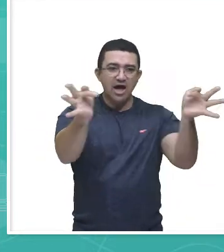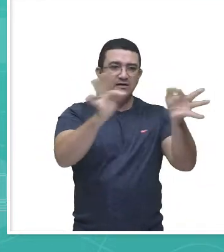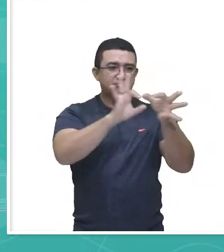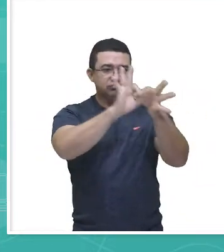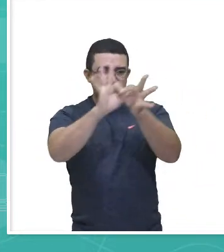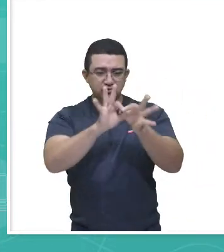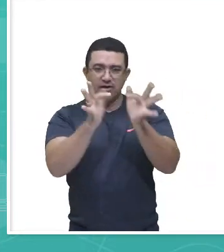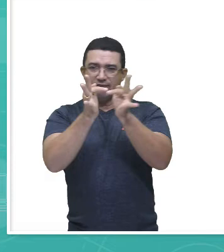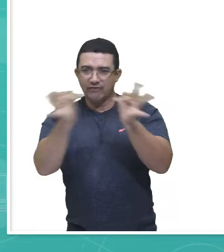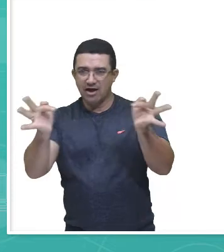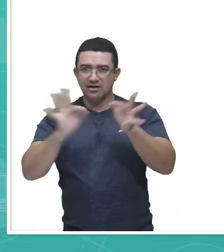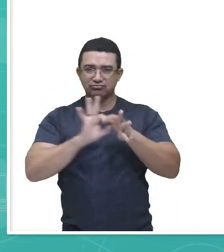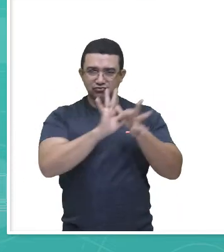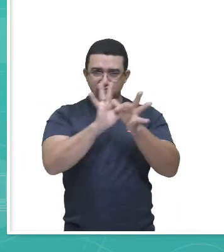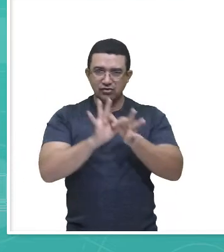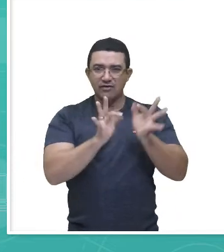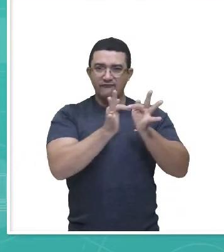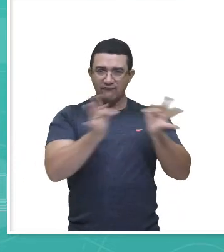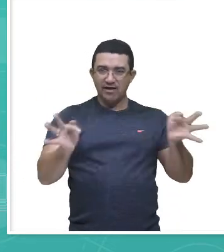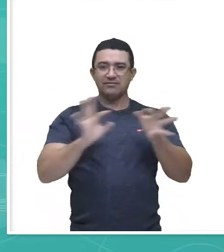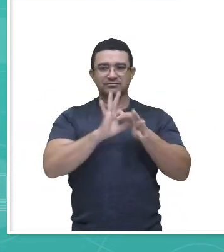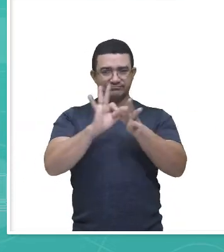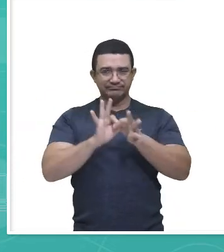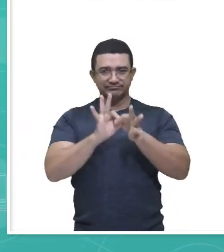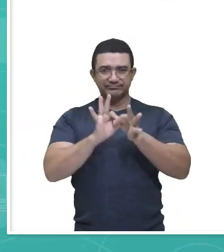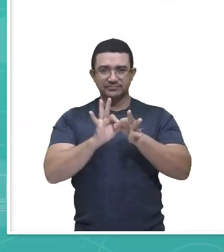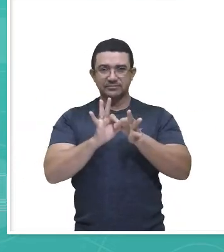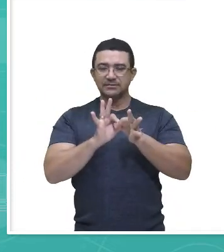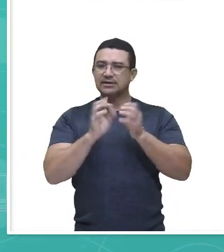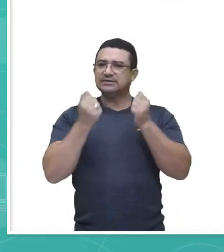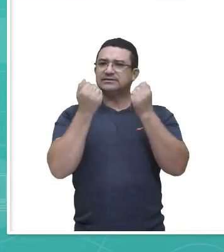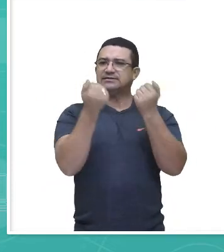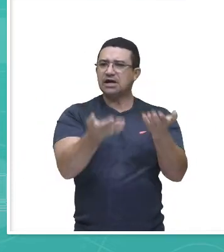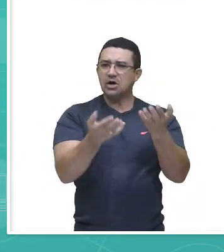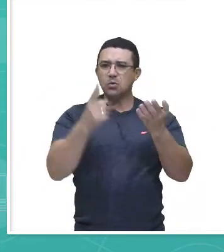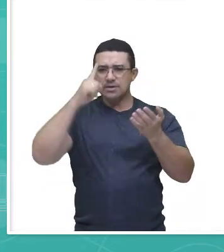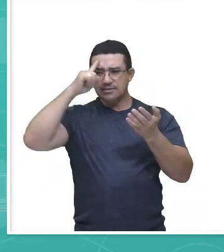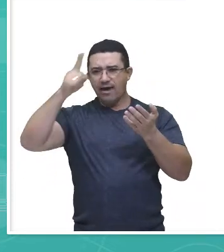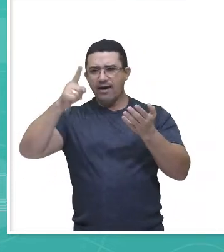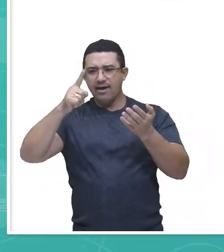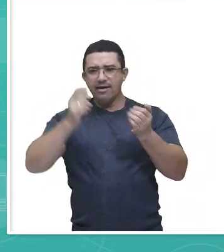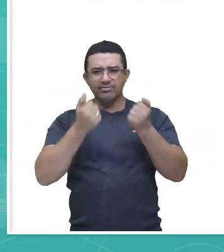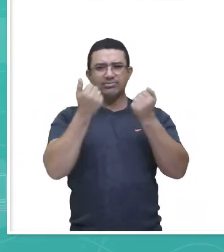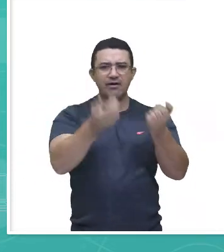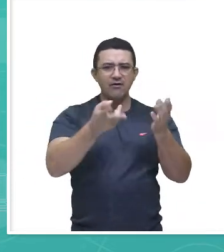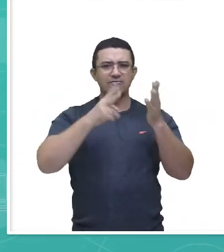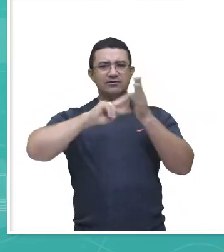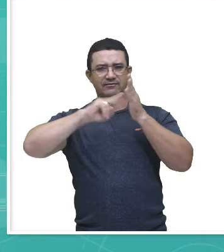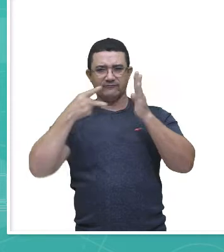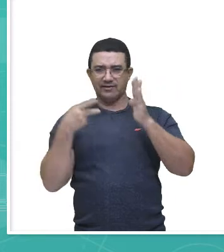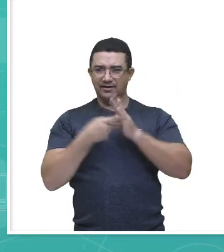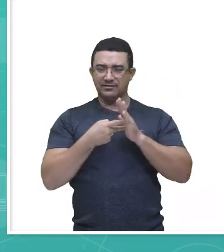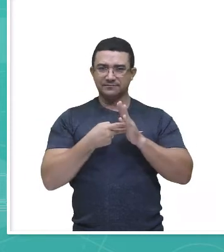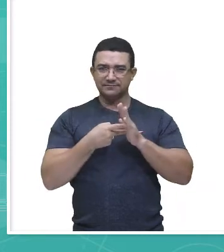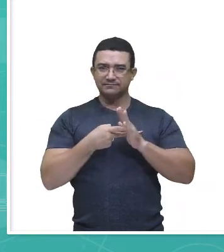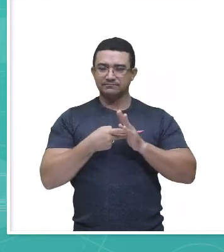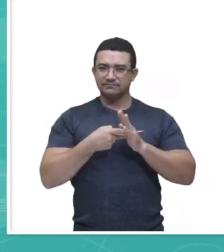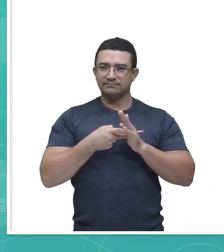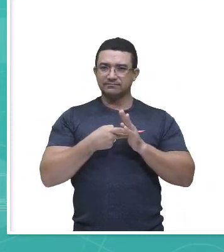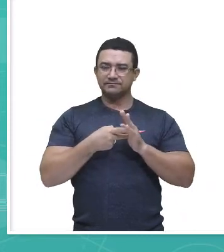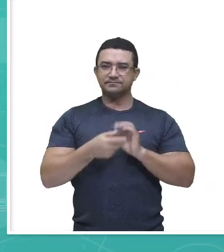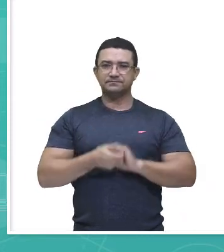isso, elas falam algo, elas dão ideia, porque elas têm essa